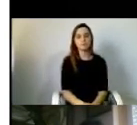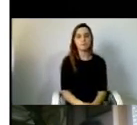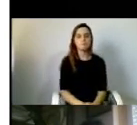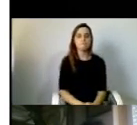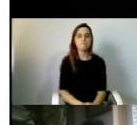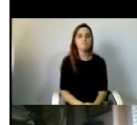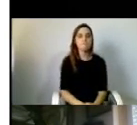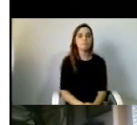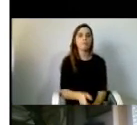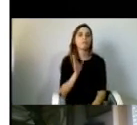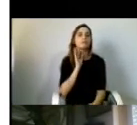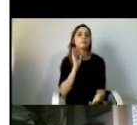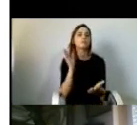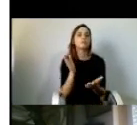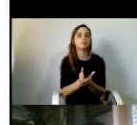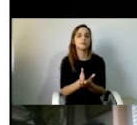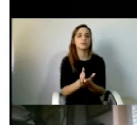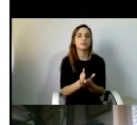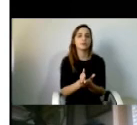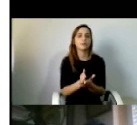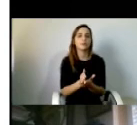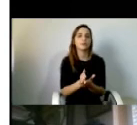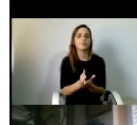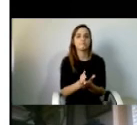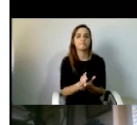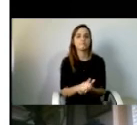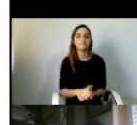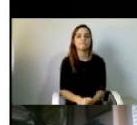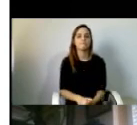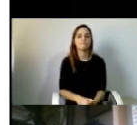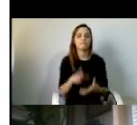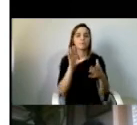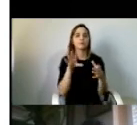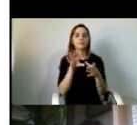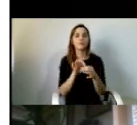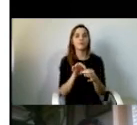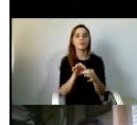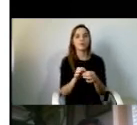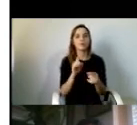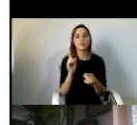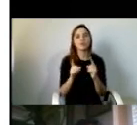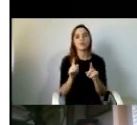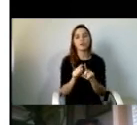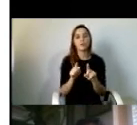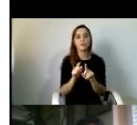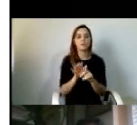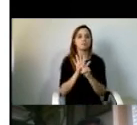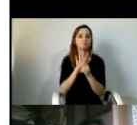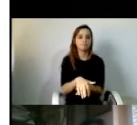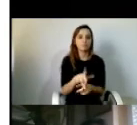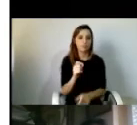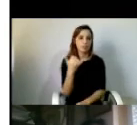Por último, as duas últimas dimensões exploradas neste inquérito tinham a ver com as questões de discriminação e violência.